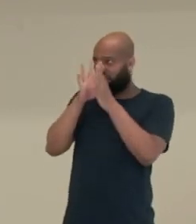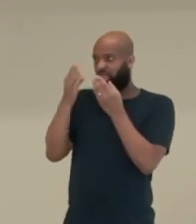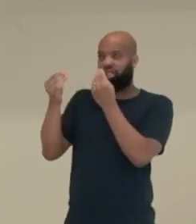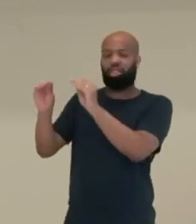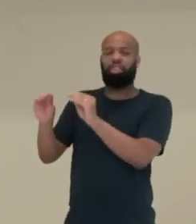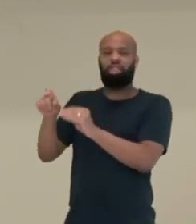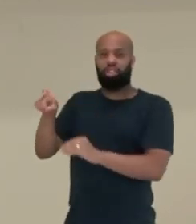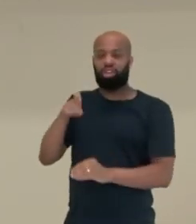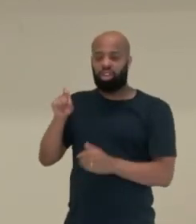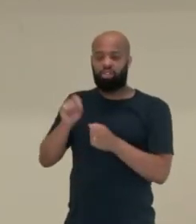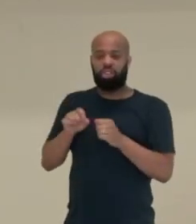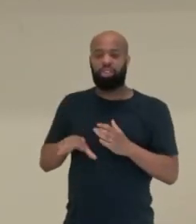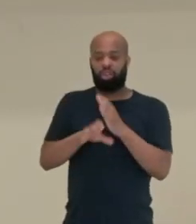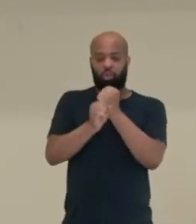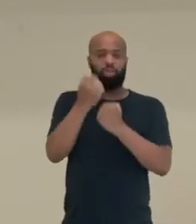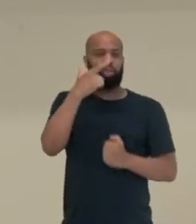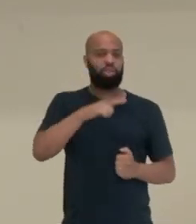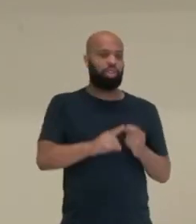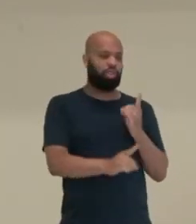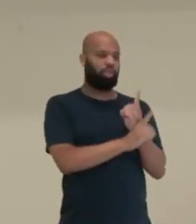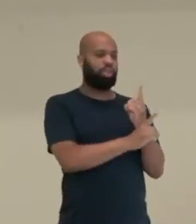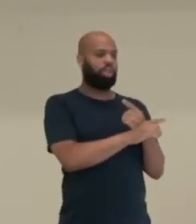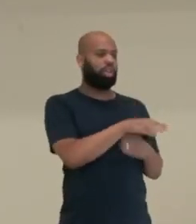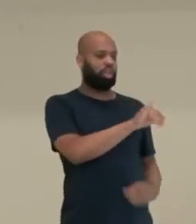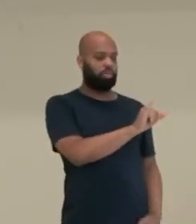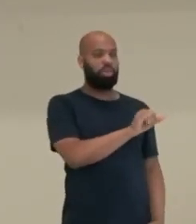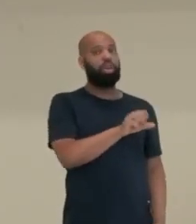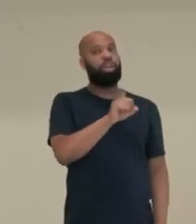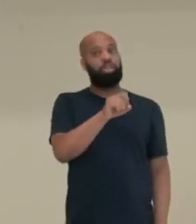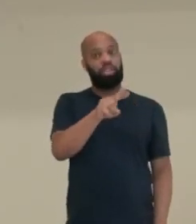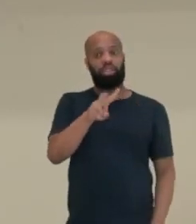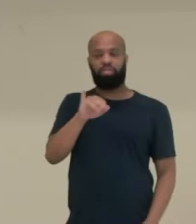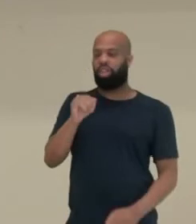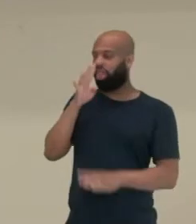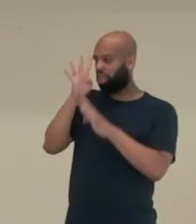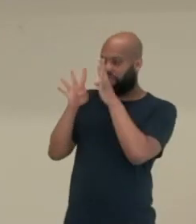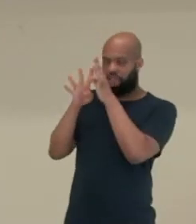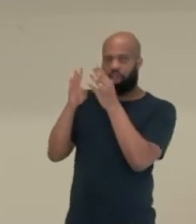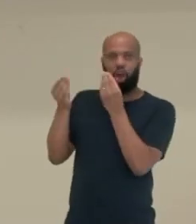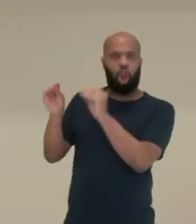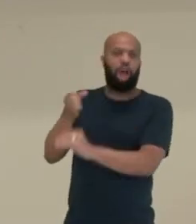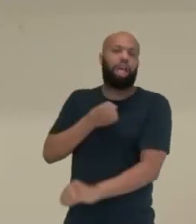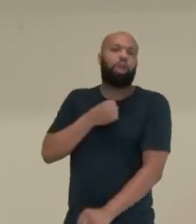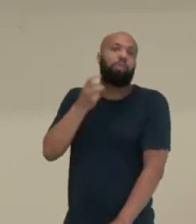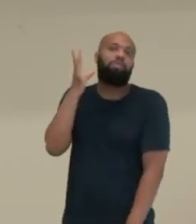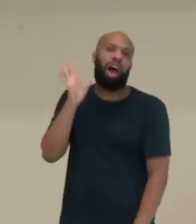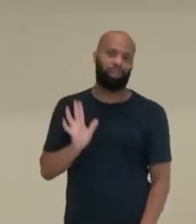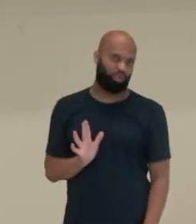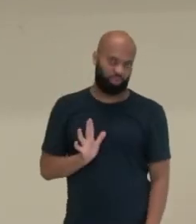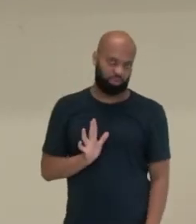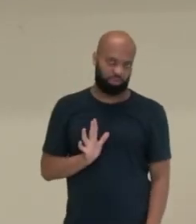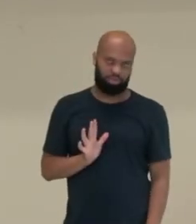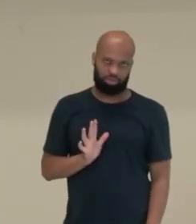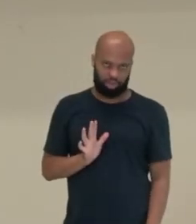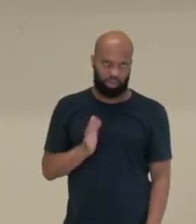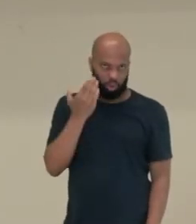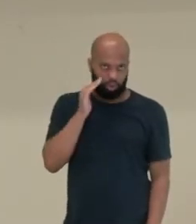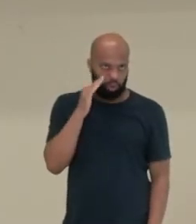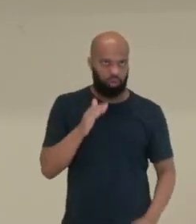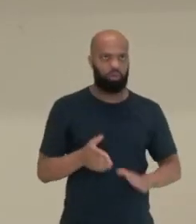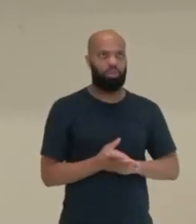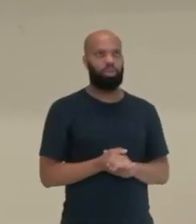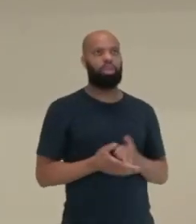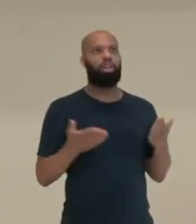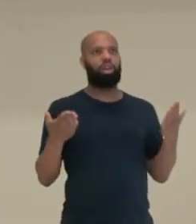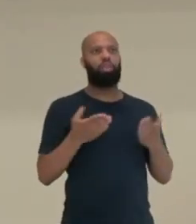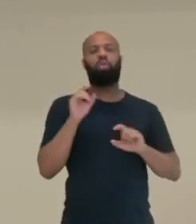x, faz a continha e consegue o y. Claro que se você vai chutar, você vai chutar os valores mais fáceis possíveis, tá bom? Então vamos lá.